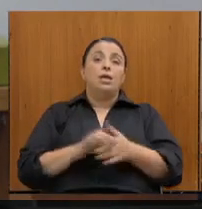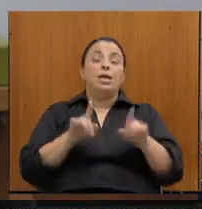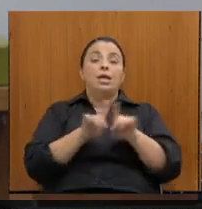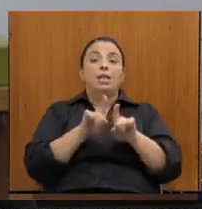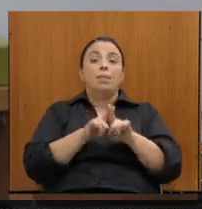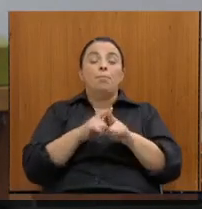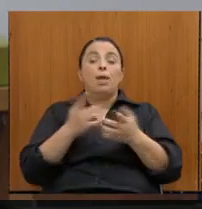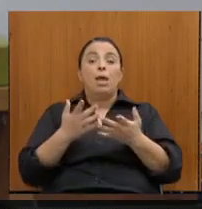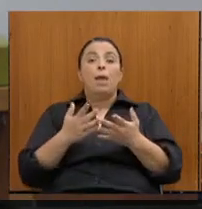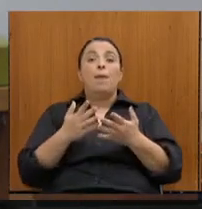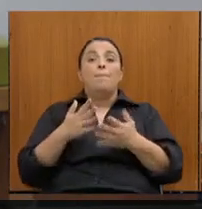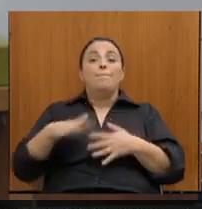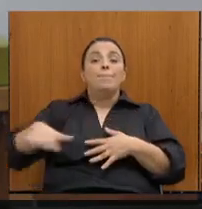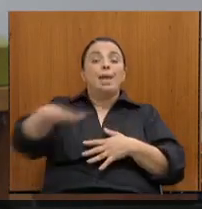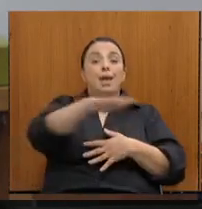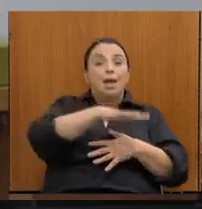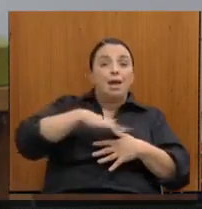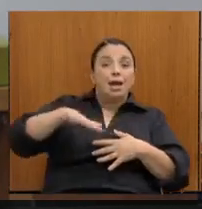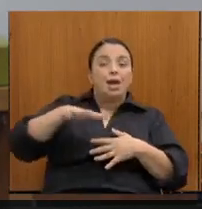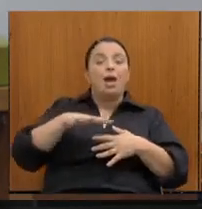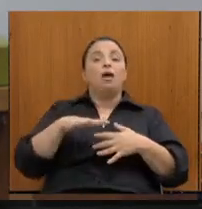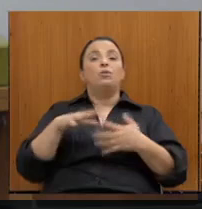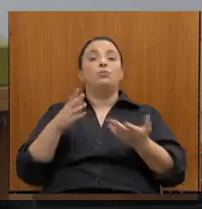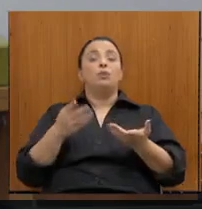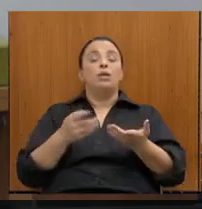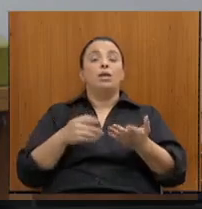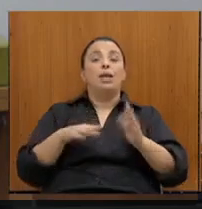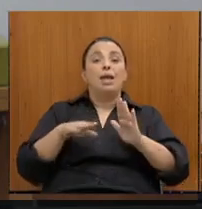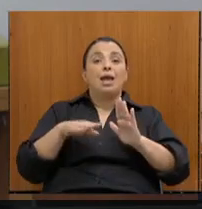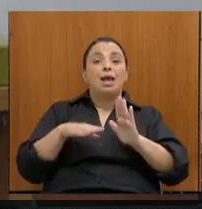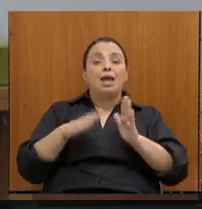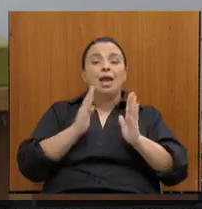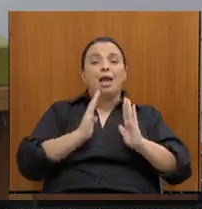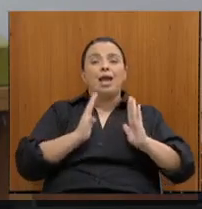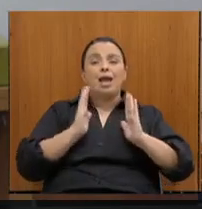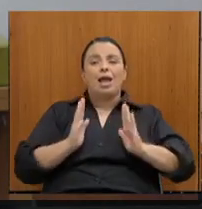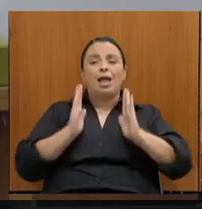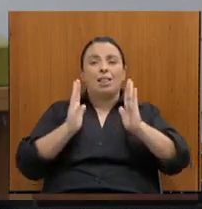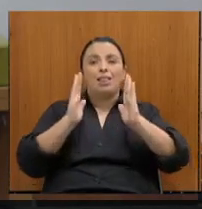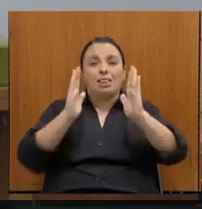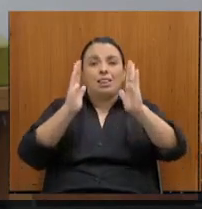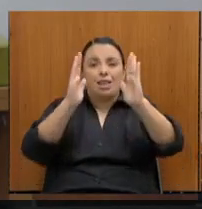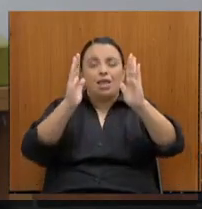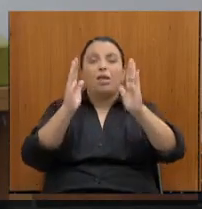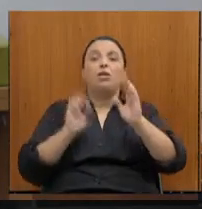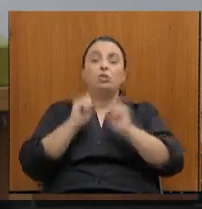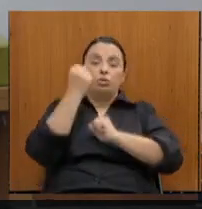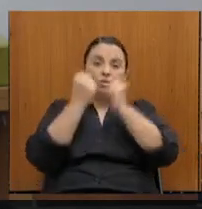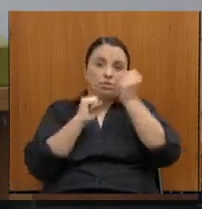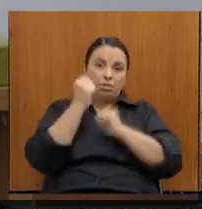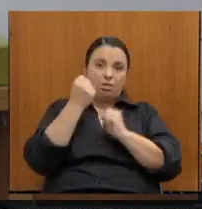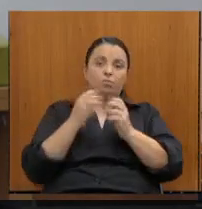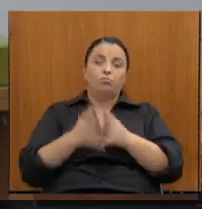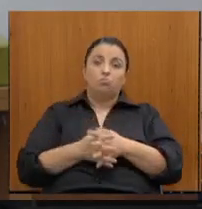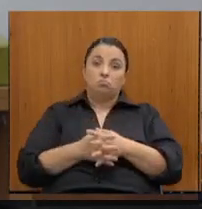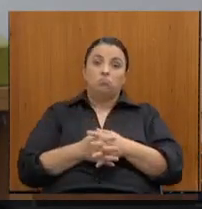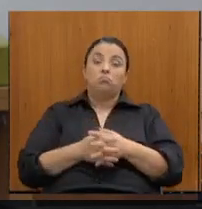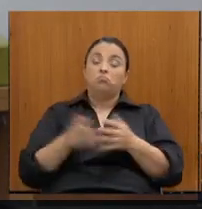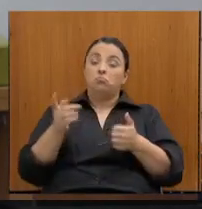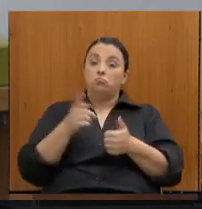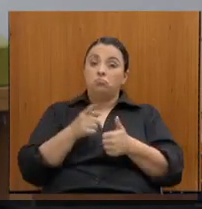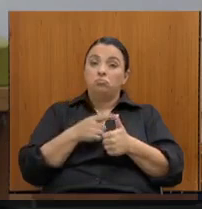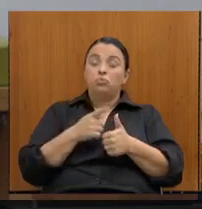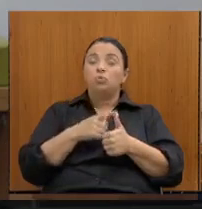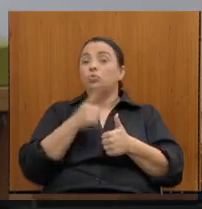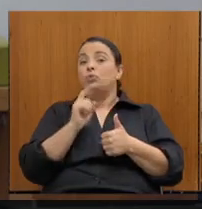cadeia Industrial permitirá redução de custo e finalmente é a mais importante eliminando barreira para novos